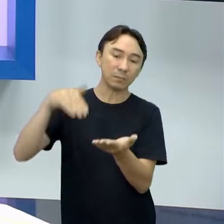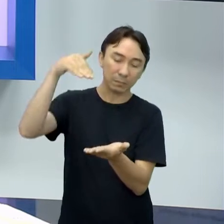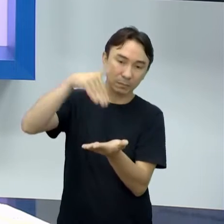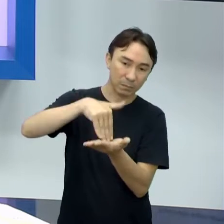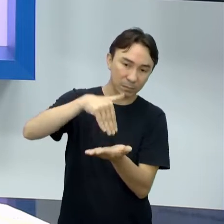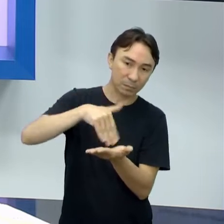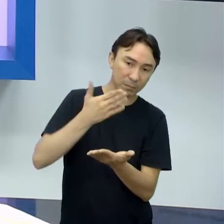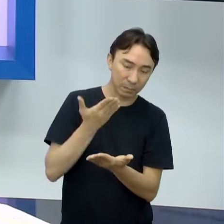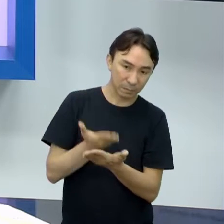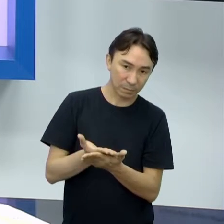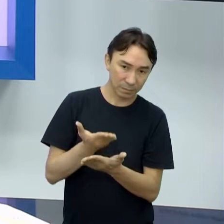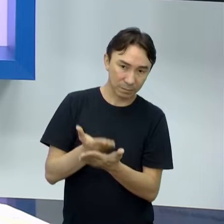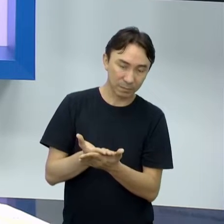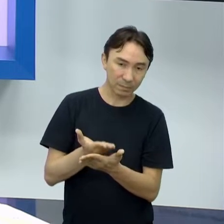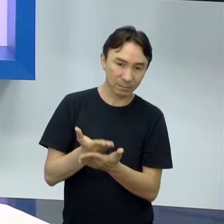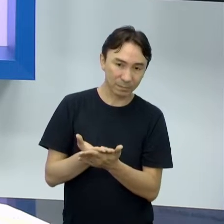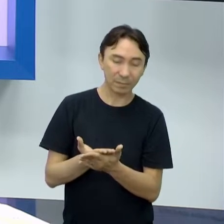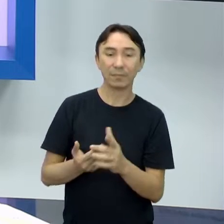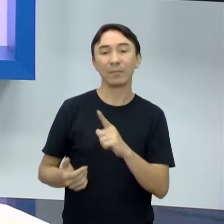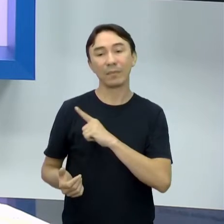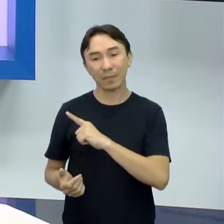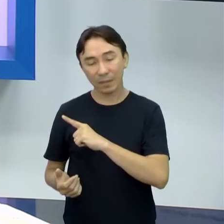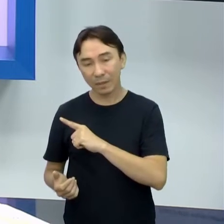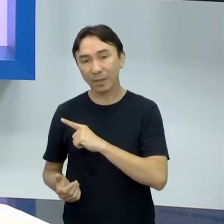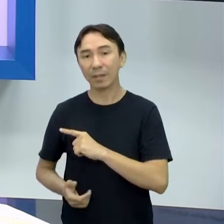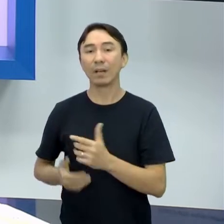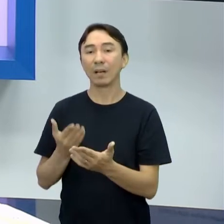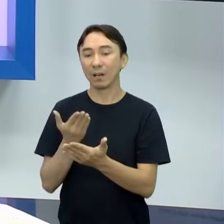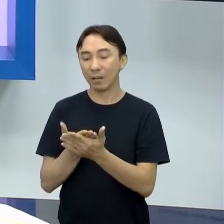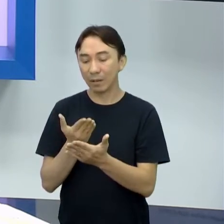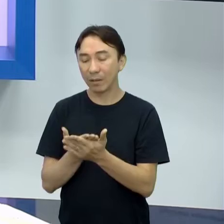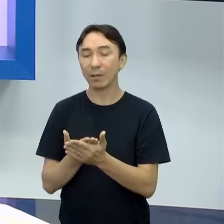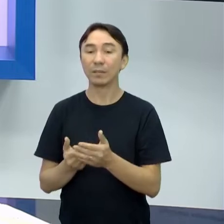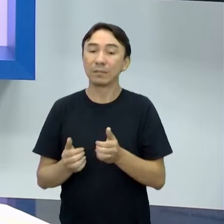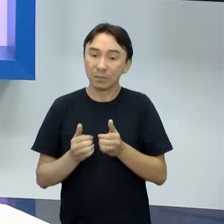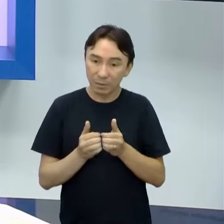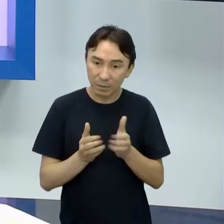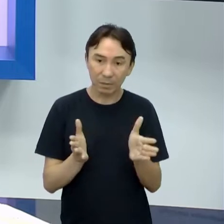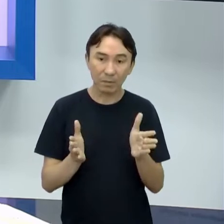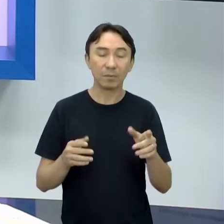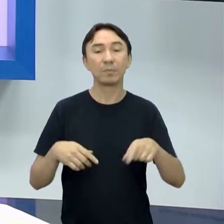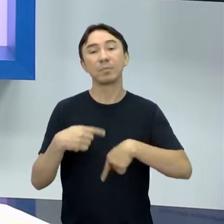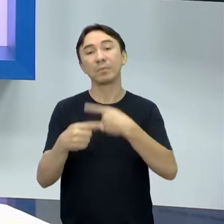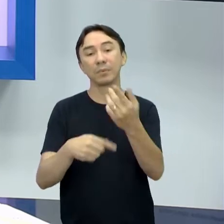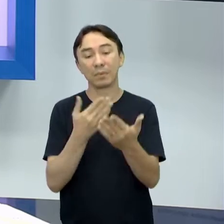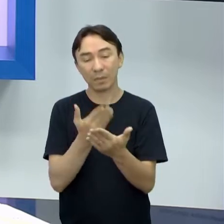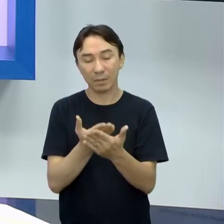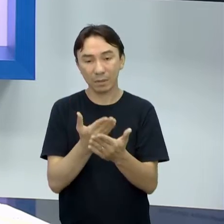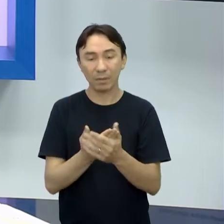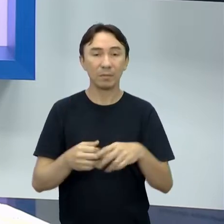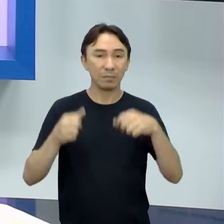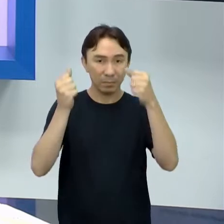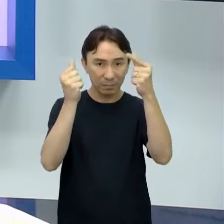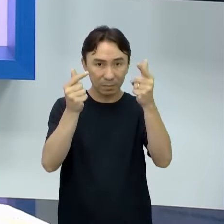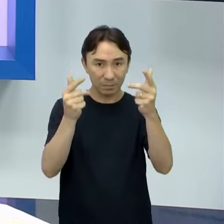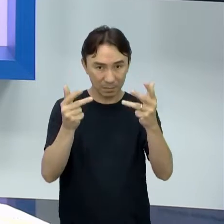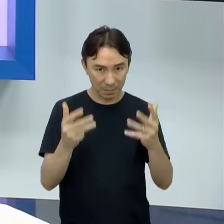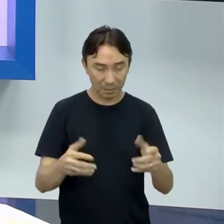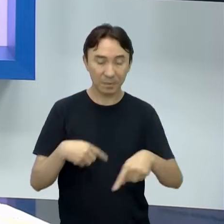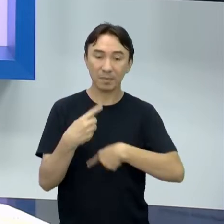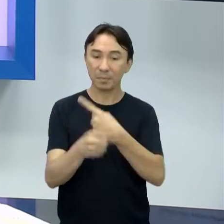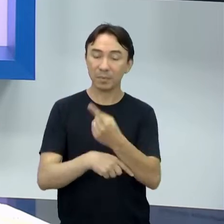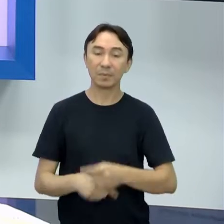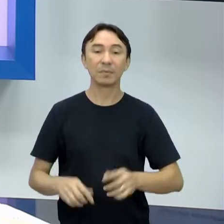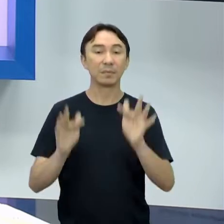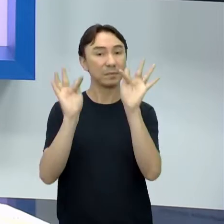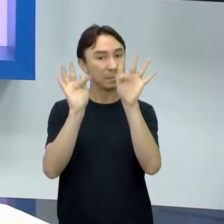de introdução, do que nós teremos de aula de desenvolvimento, de que nós teremos aí como sistematização. Então vamos lá, vamos passar